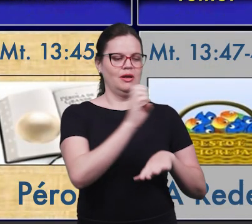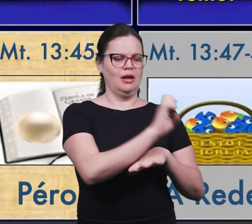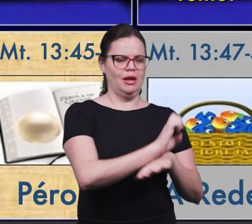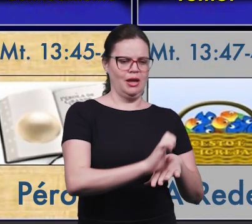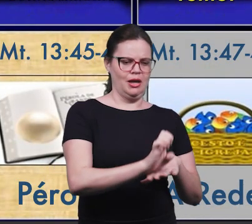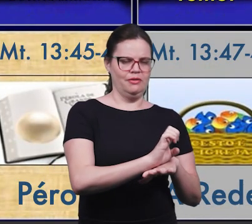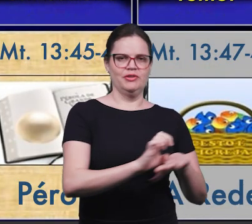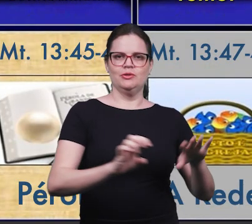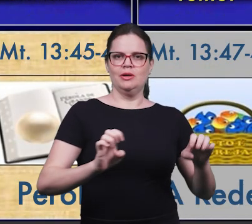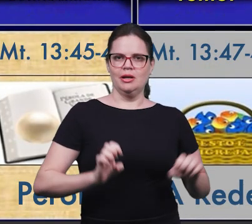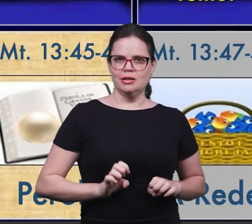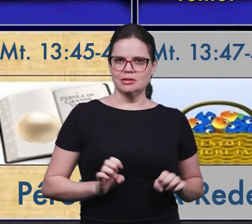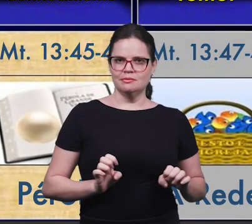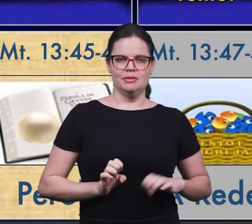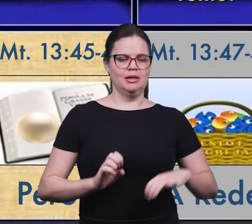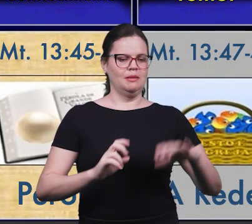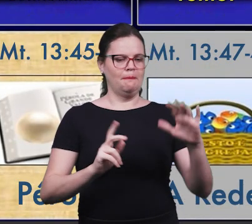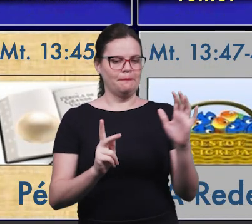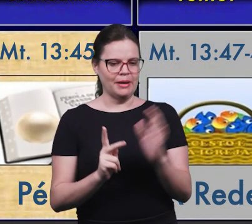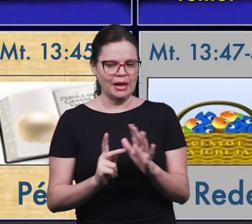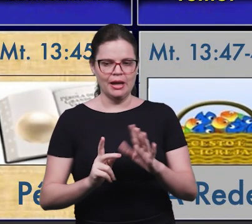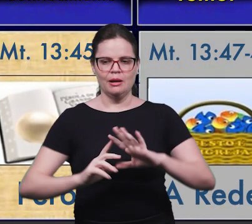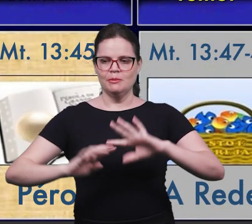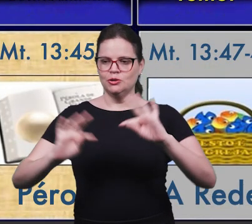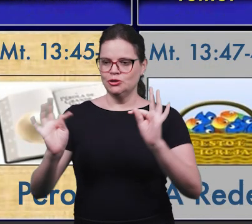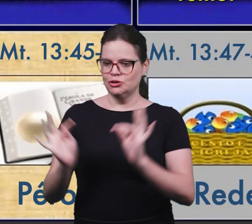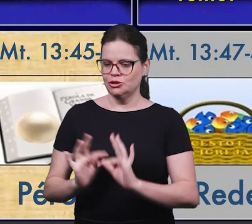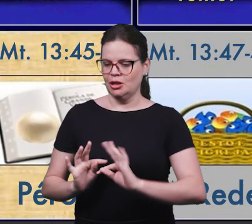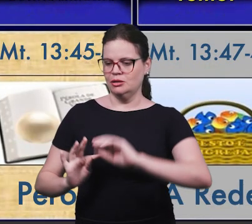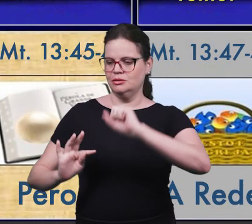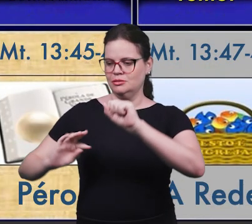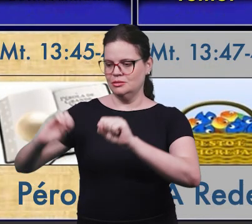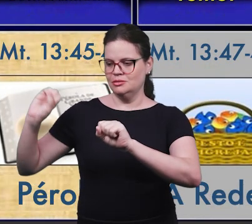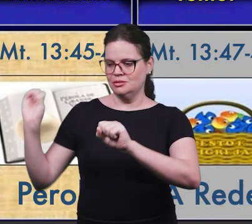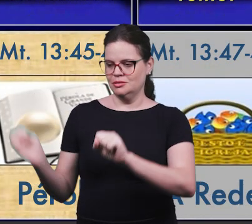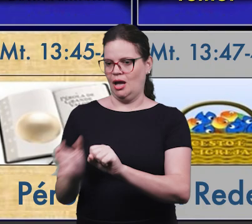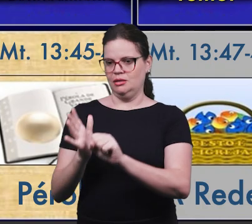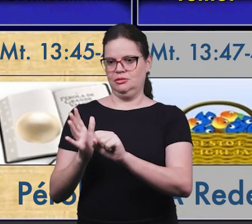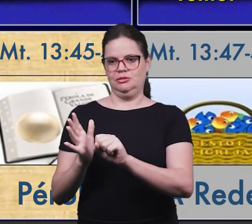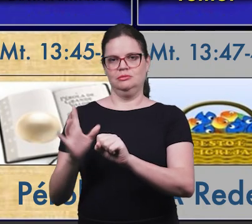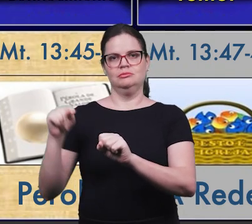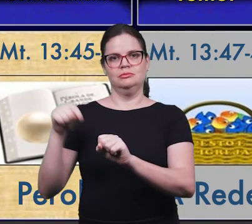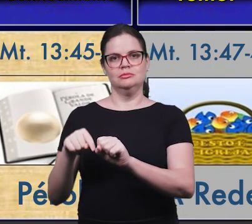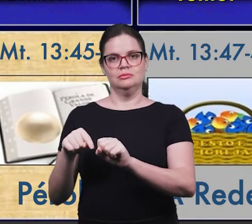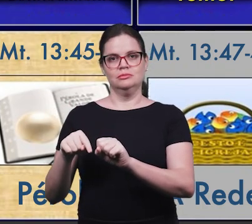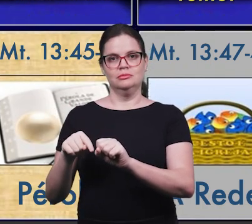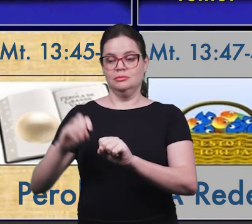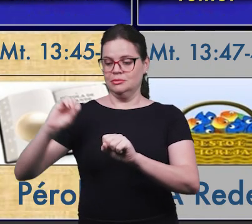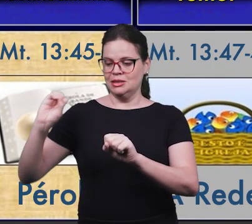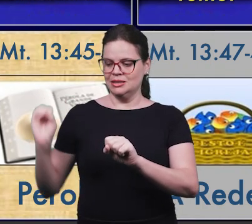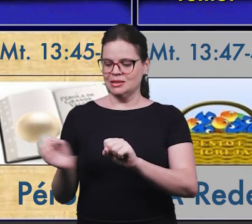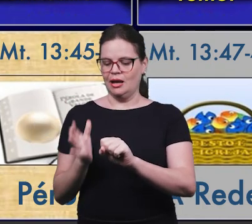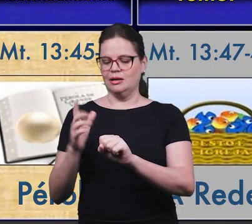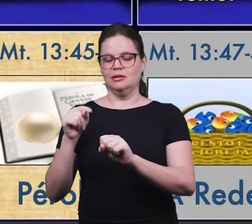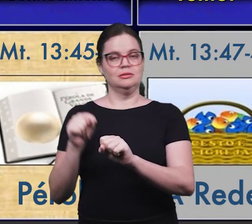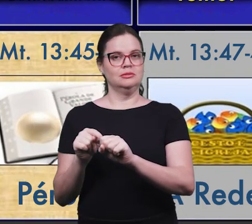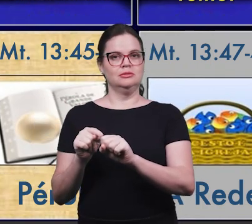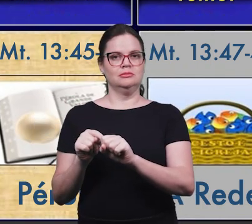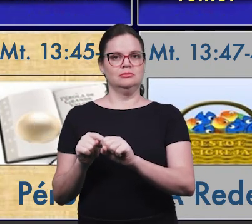Éfeso, Esmirna, Pérgamo, Tiatira e Sardes. Então nós chegamos a